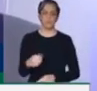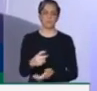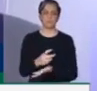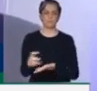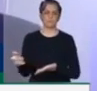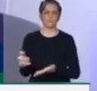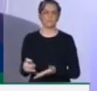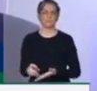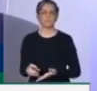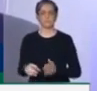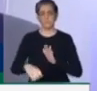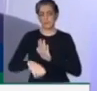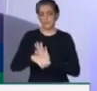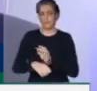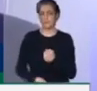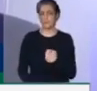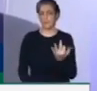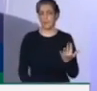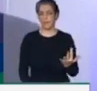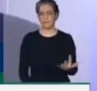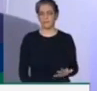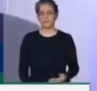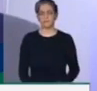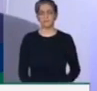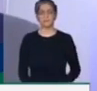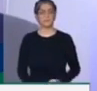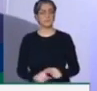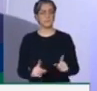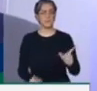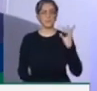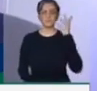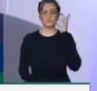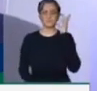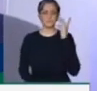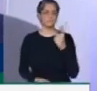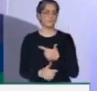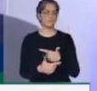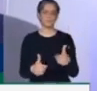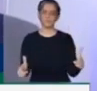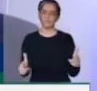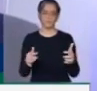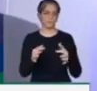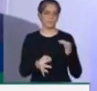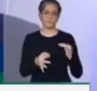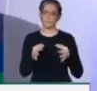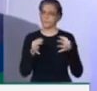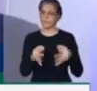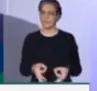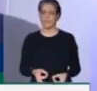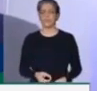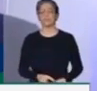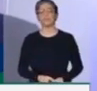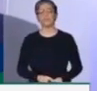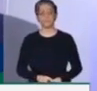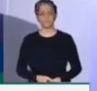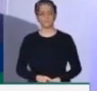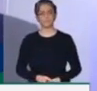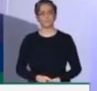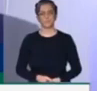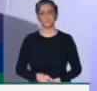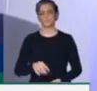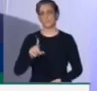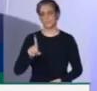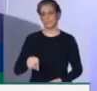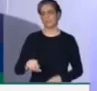que cometeu. E a presidenta Dilma é que é a injustiçada nesse momento e foi feita através de um